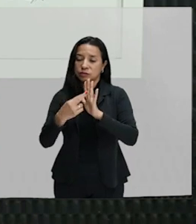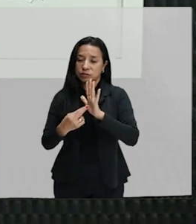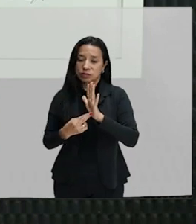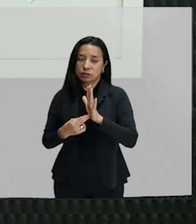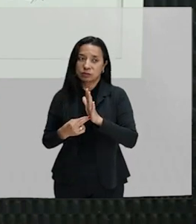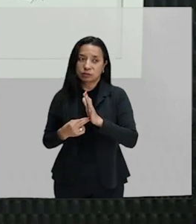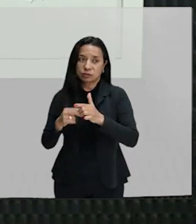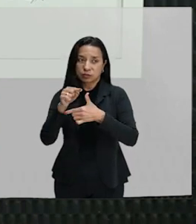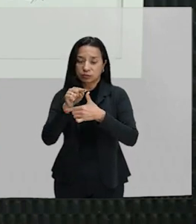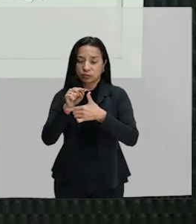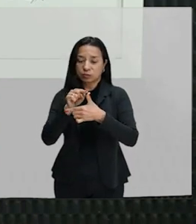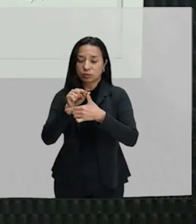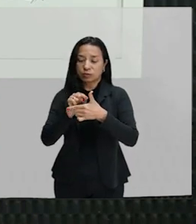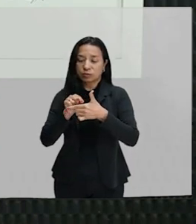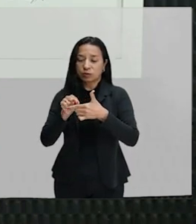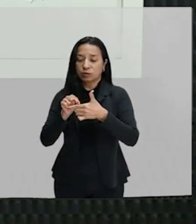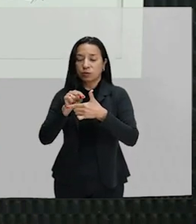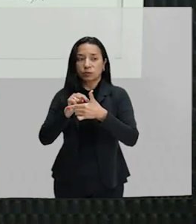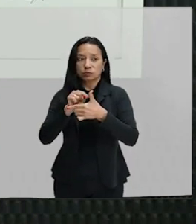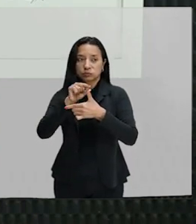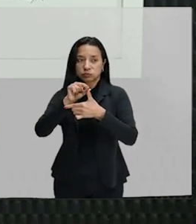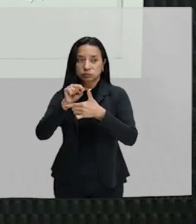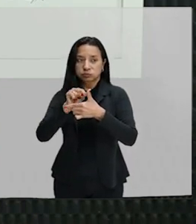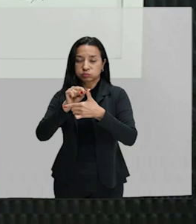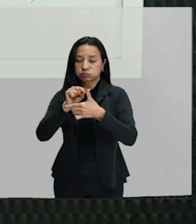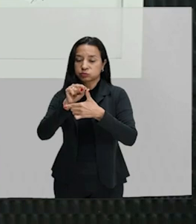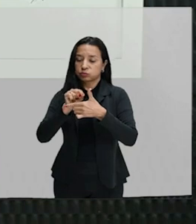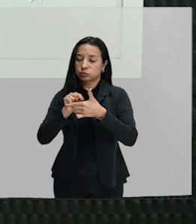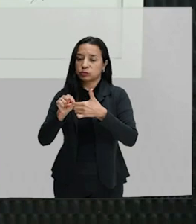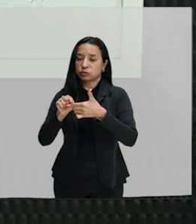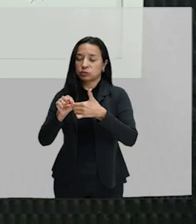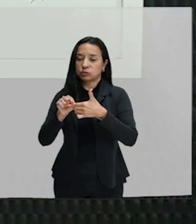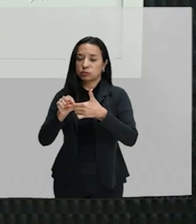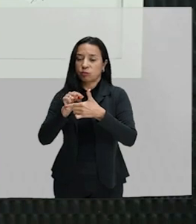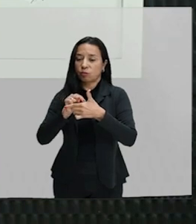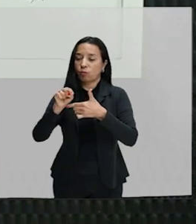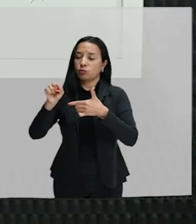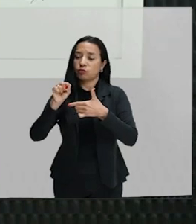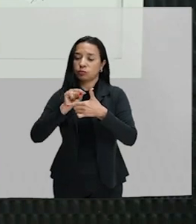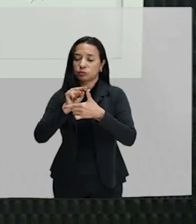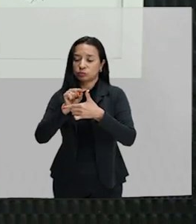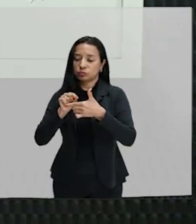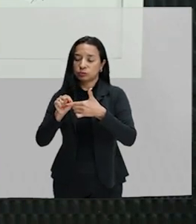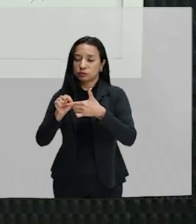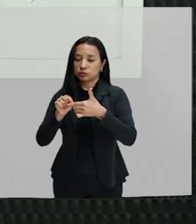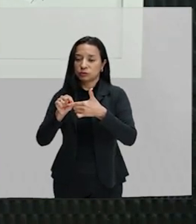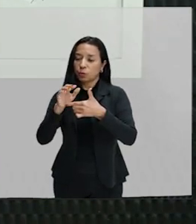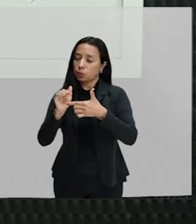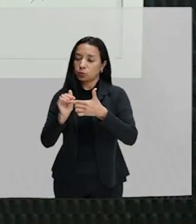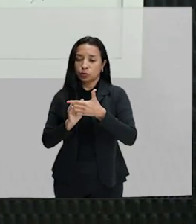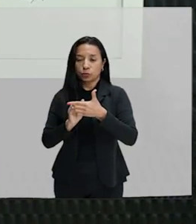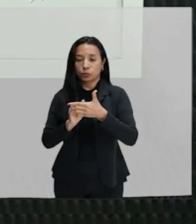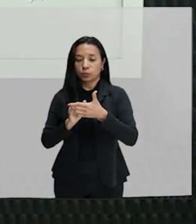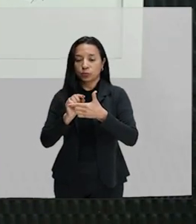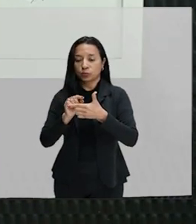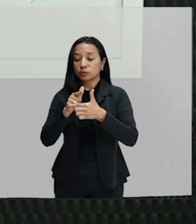distância divido pelo todo esta distância divido pelo todo vai ficar o